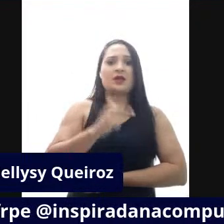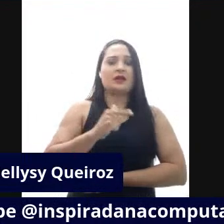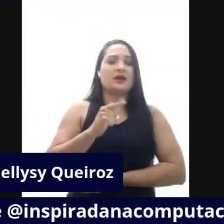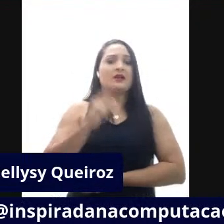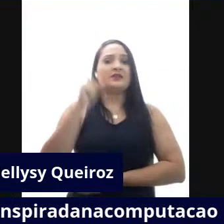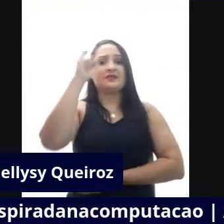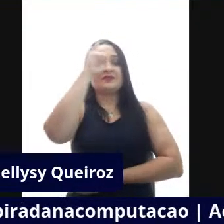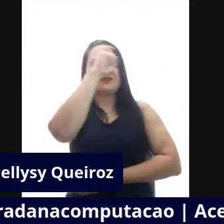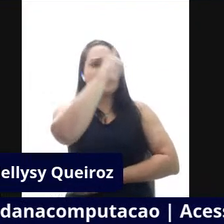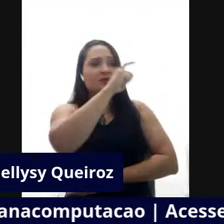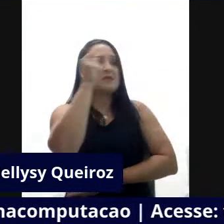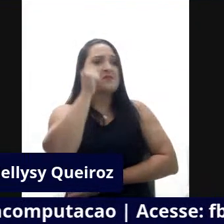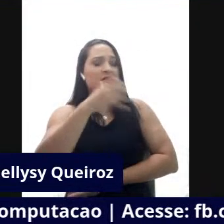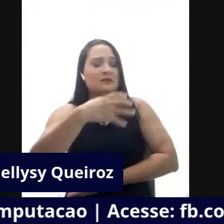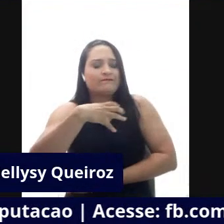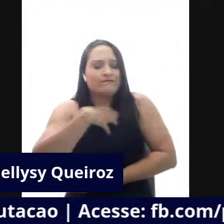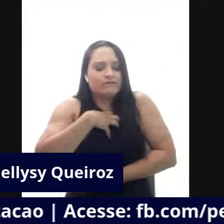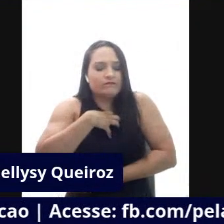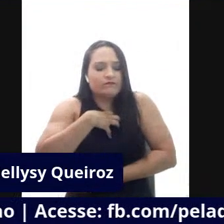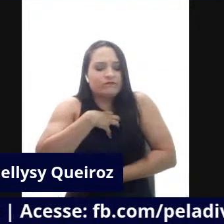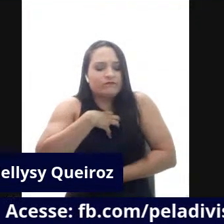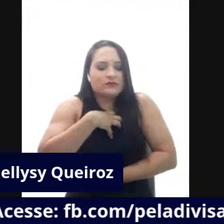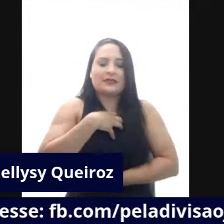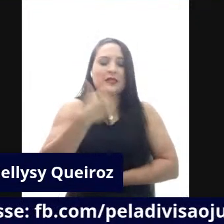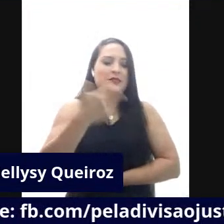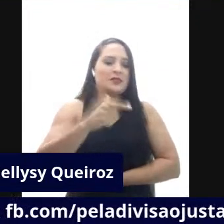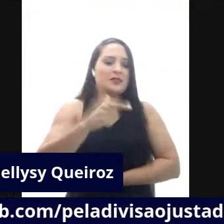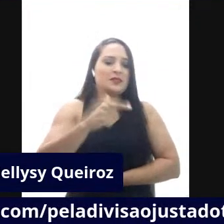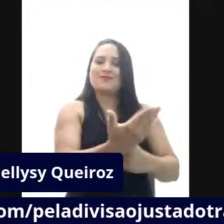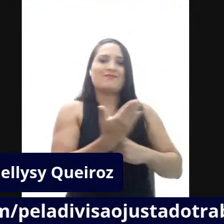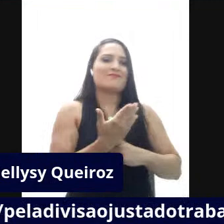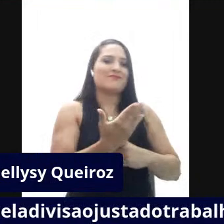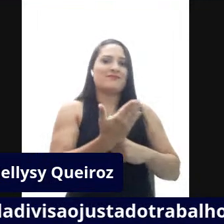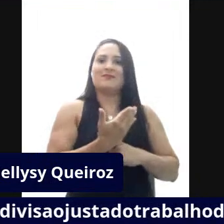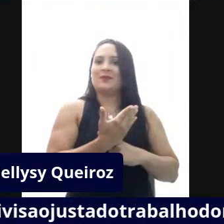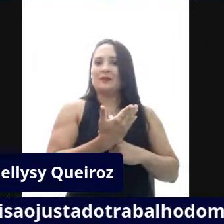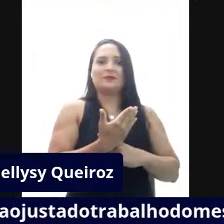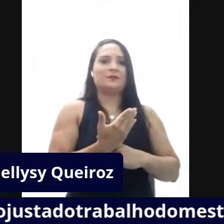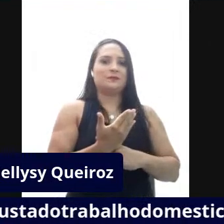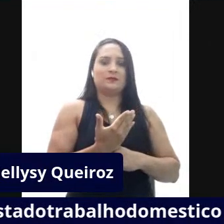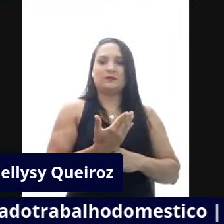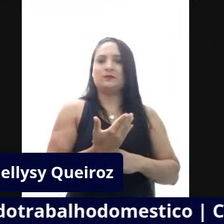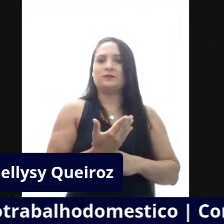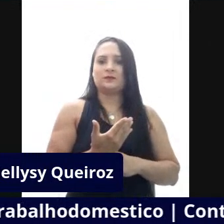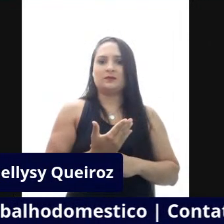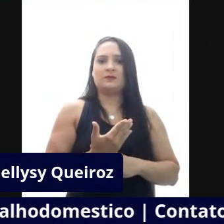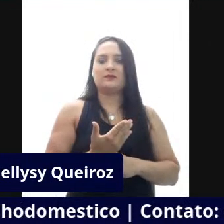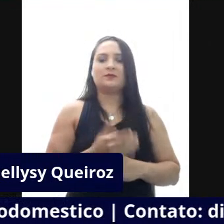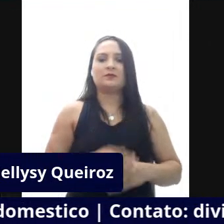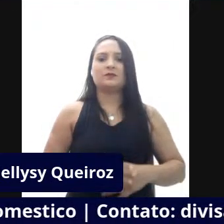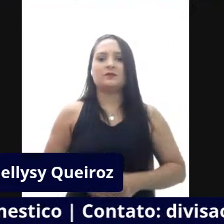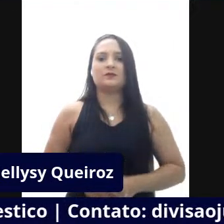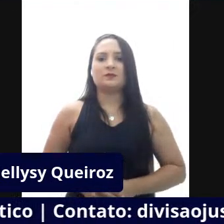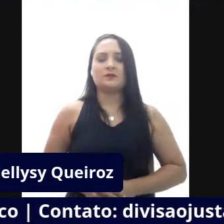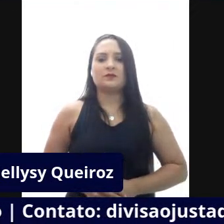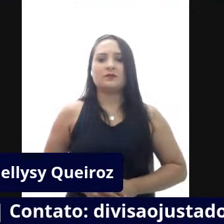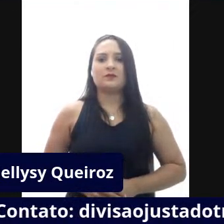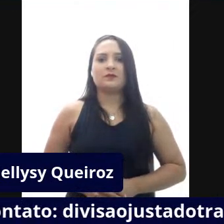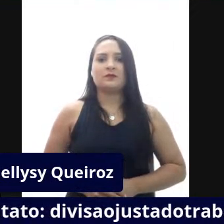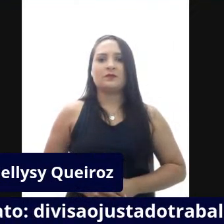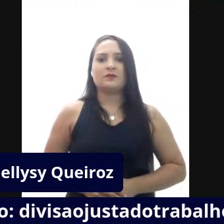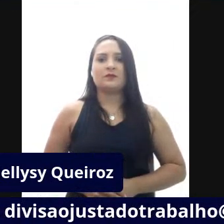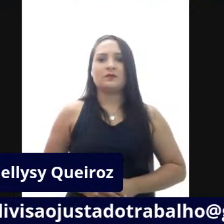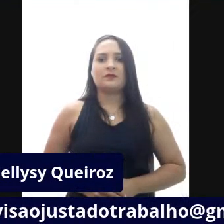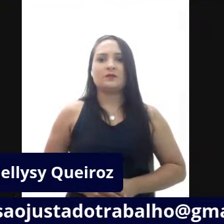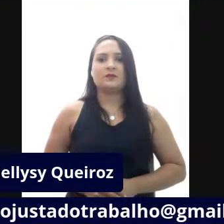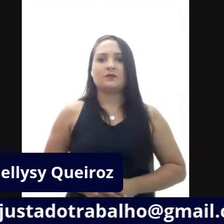espaços e contar com as redes de apoio. Então, a gente considera que essa campanha ela